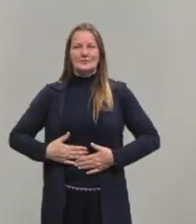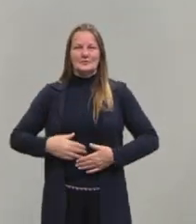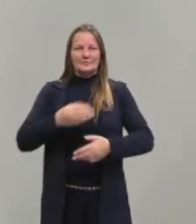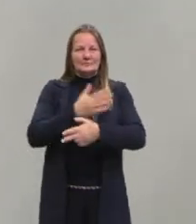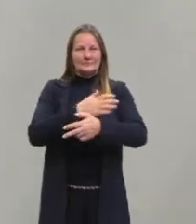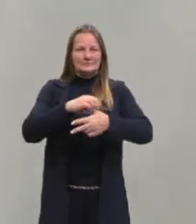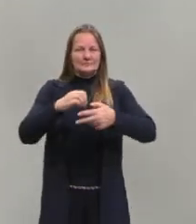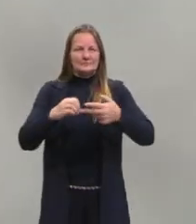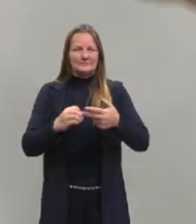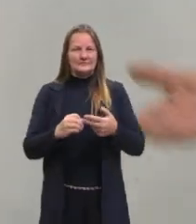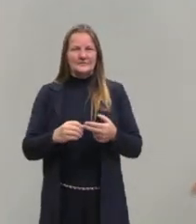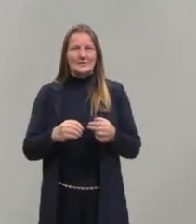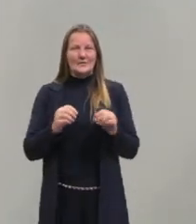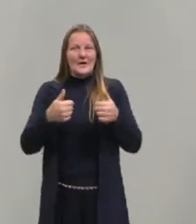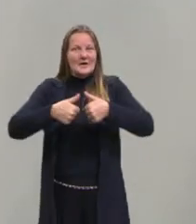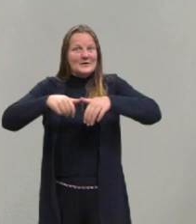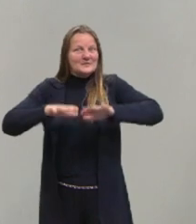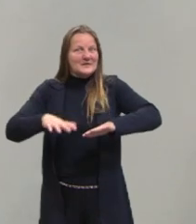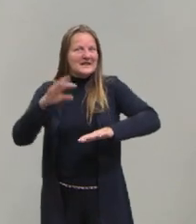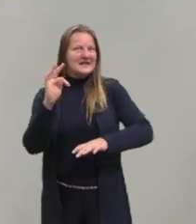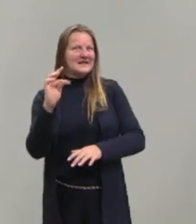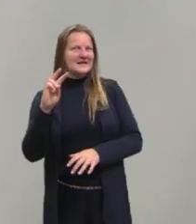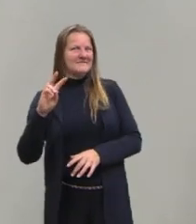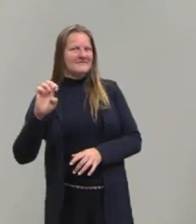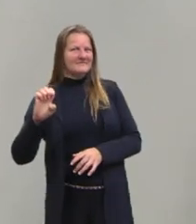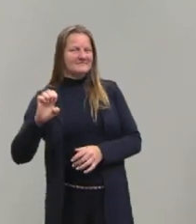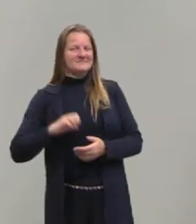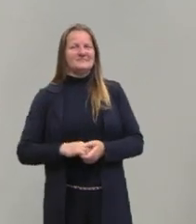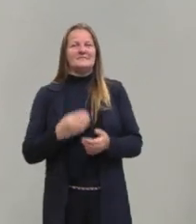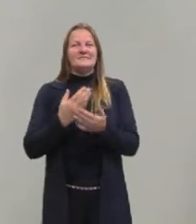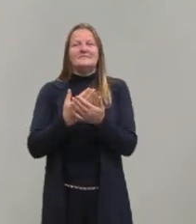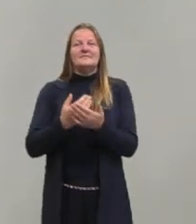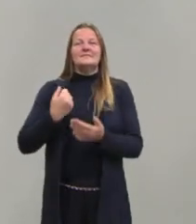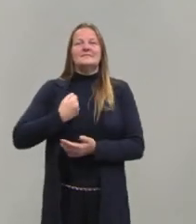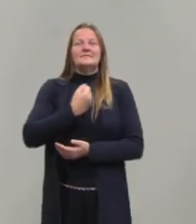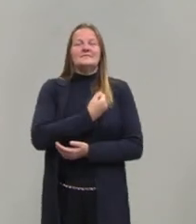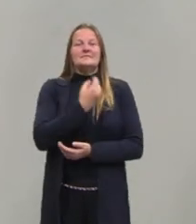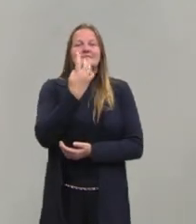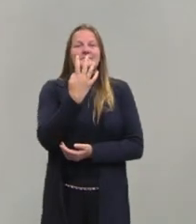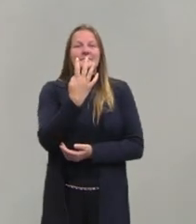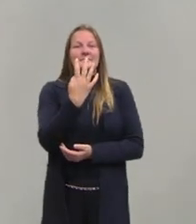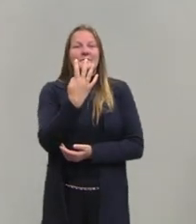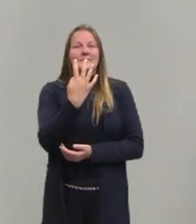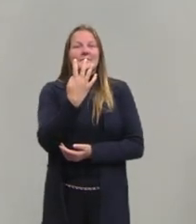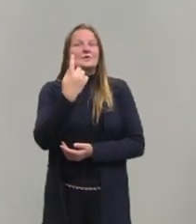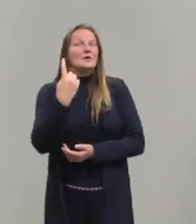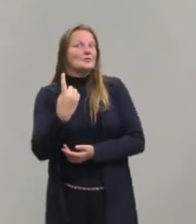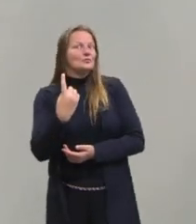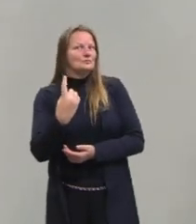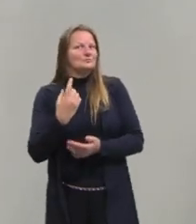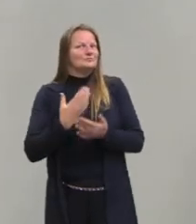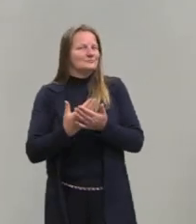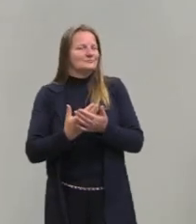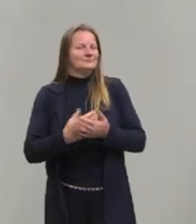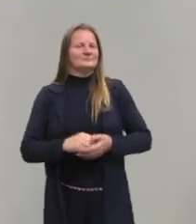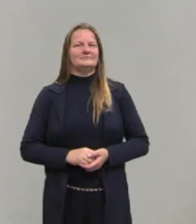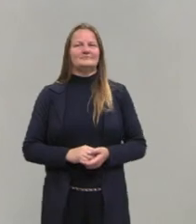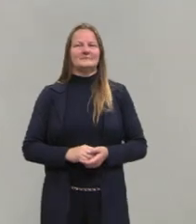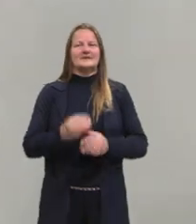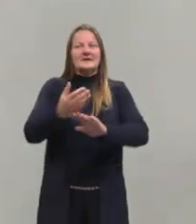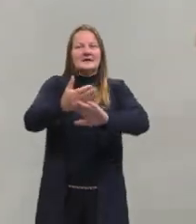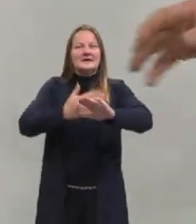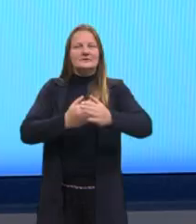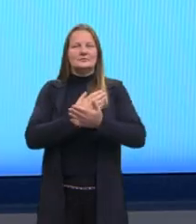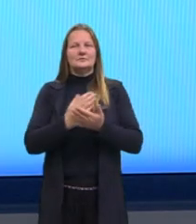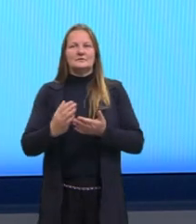do projeto nos estúdios da TVE para nossa aula de número 41. Antes de começar a aula,